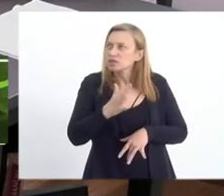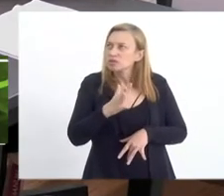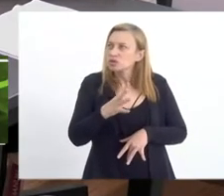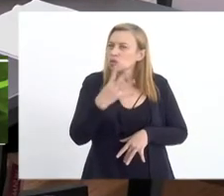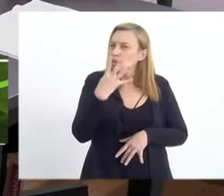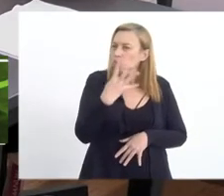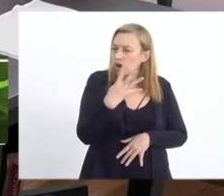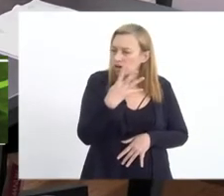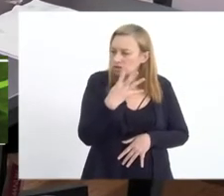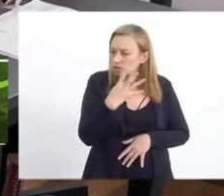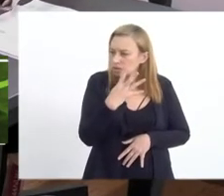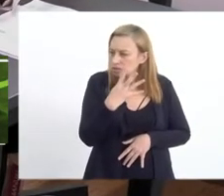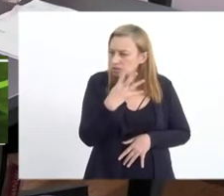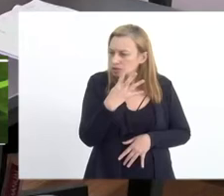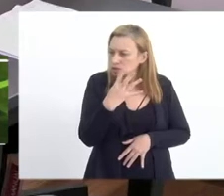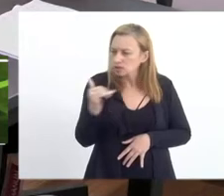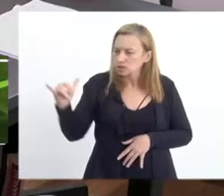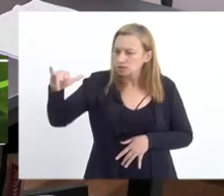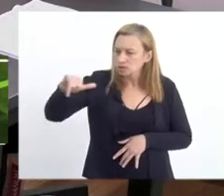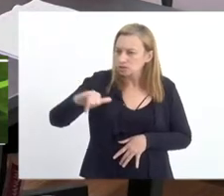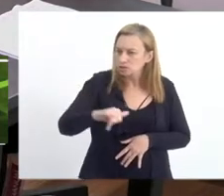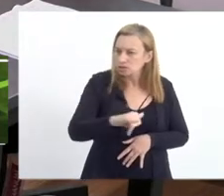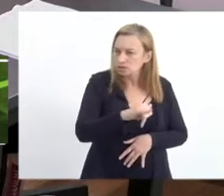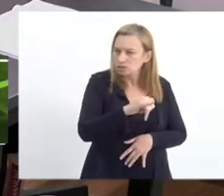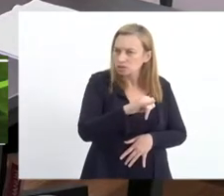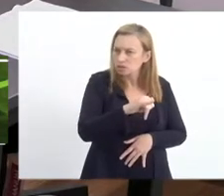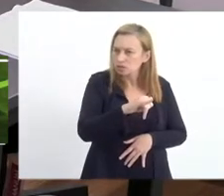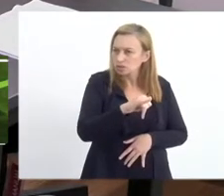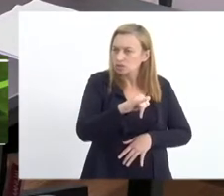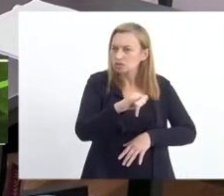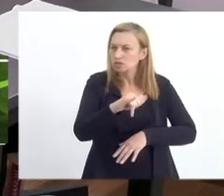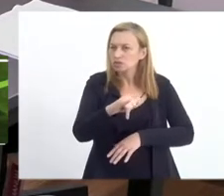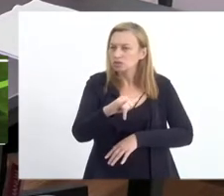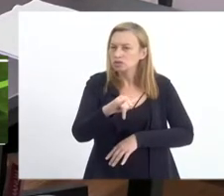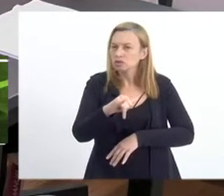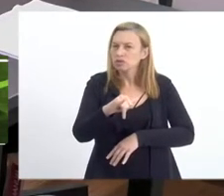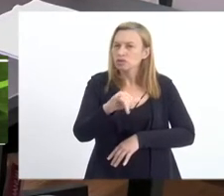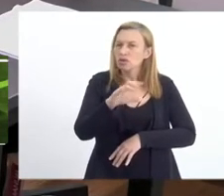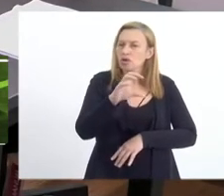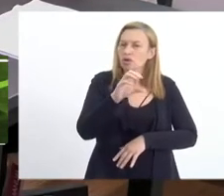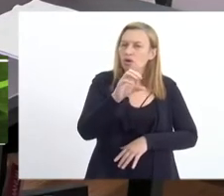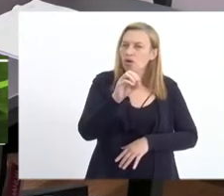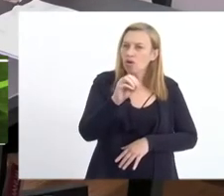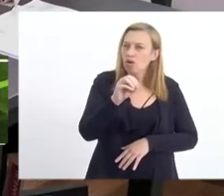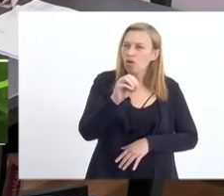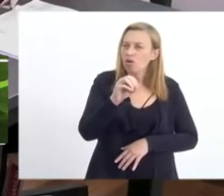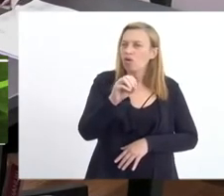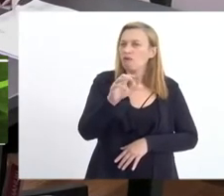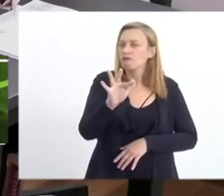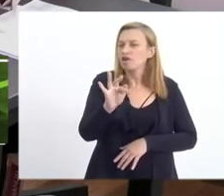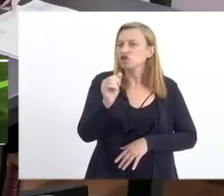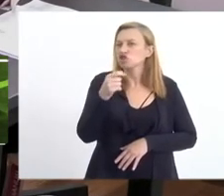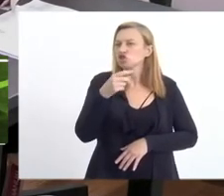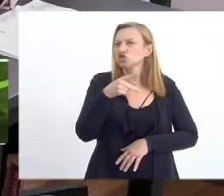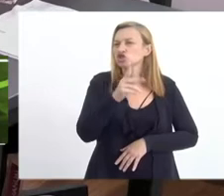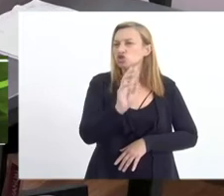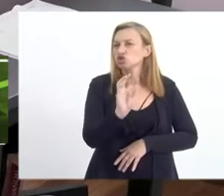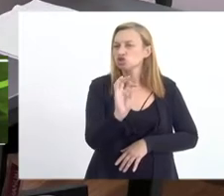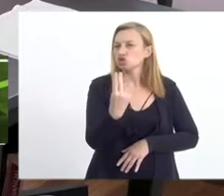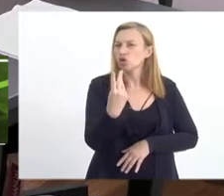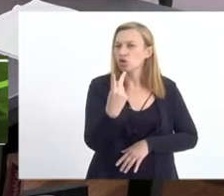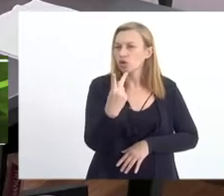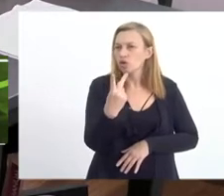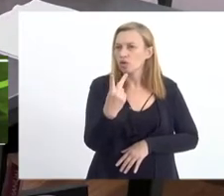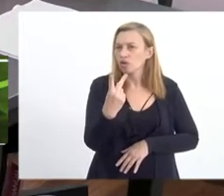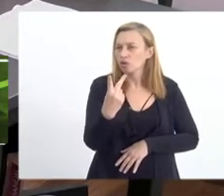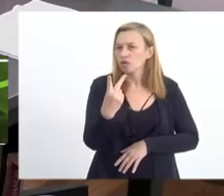4 decolagens e 4 pousos da aviação offshore e da Cola de Campos para as